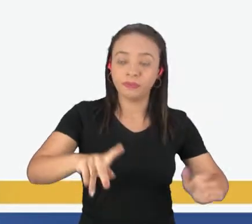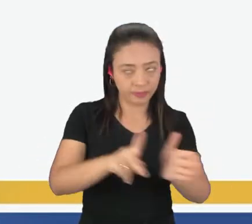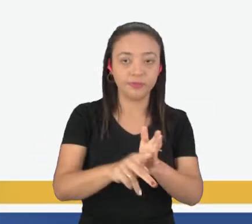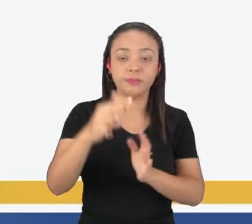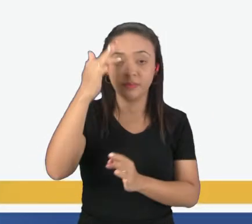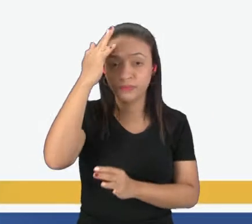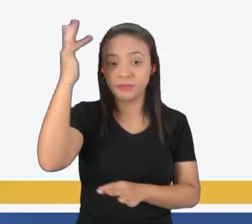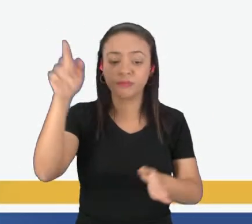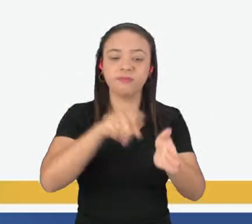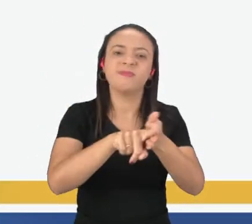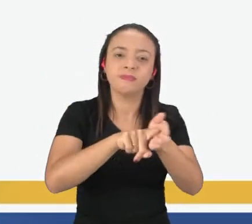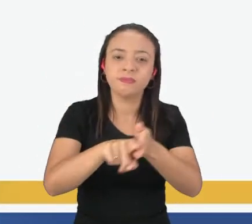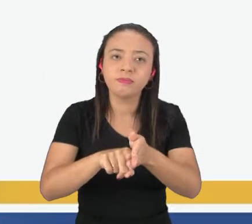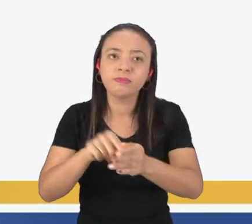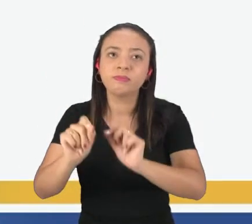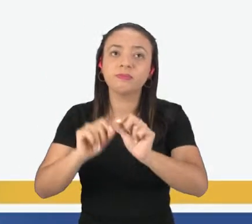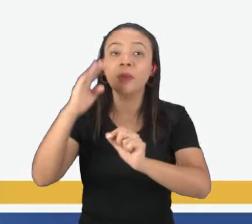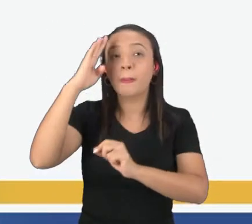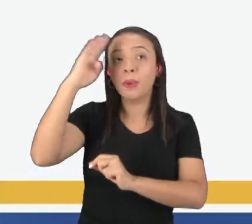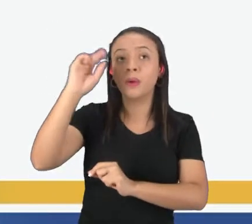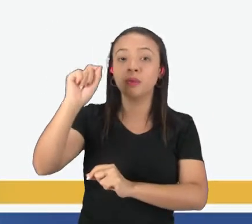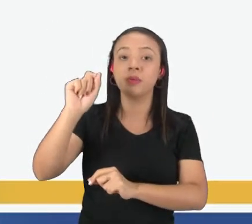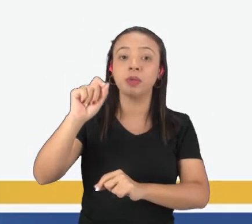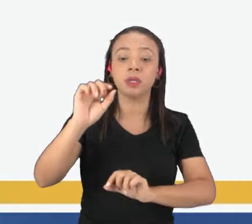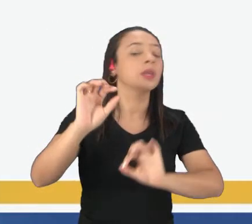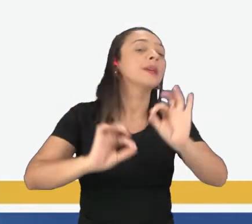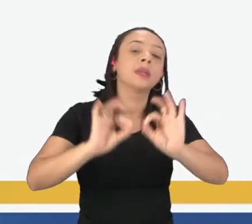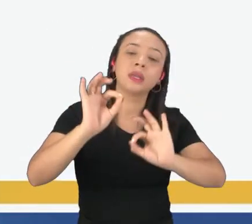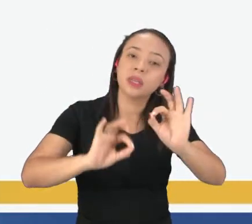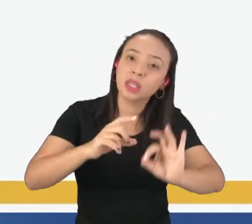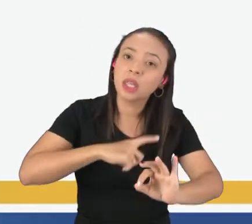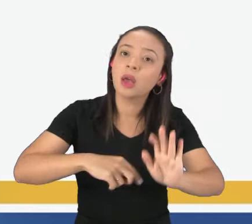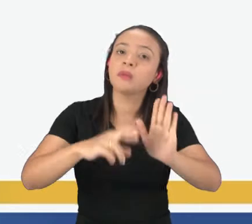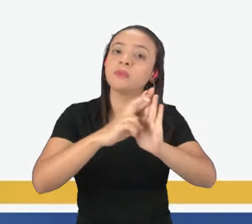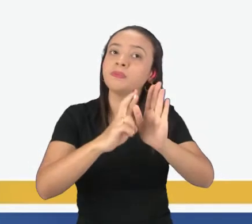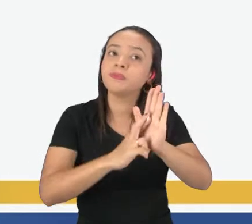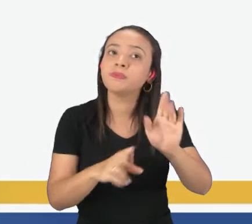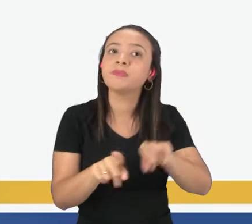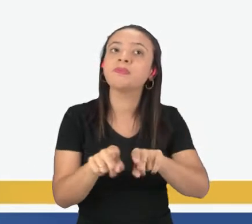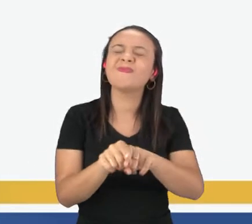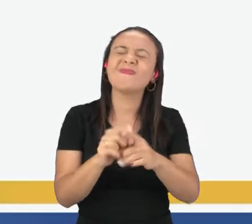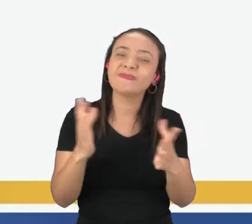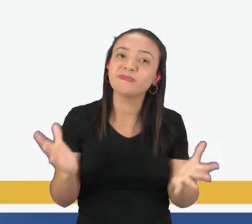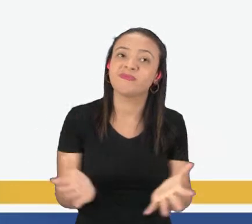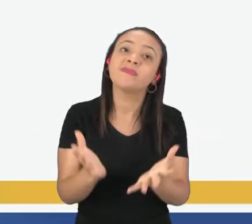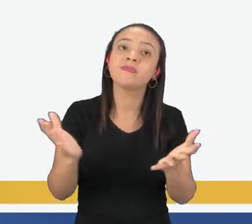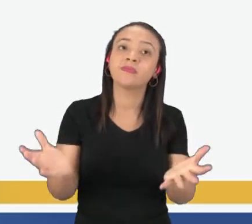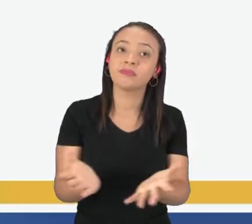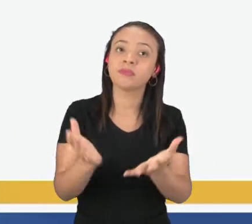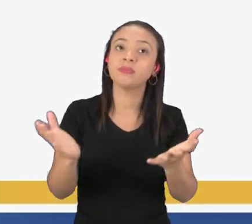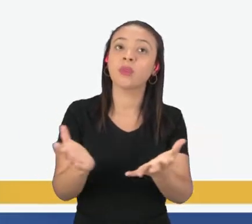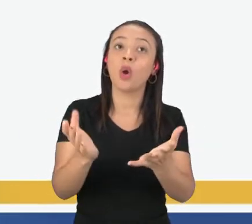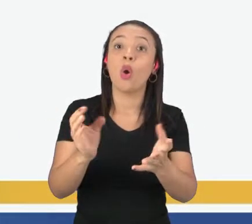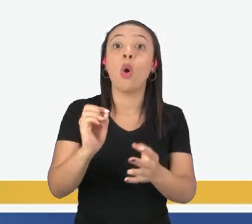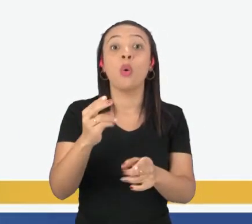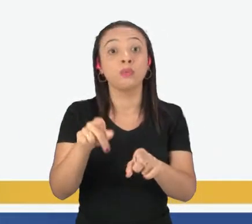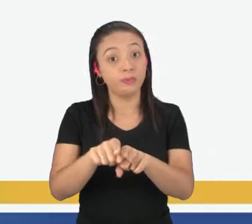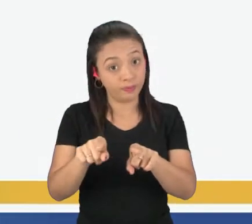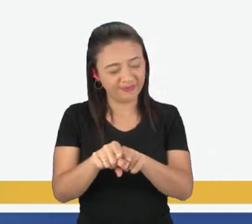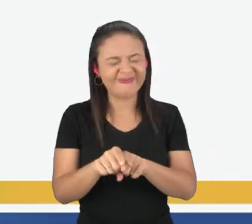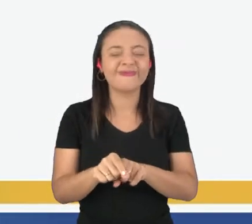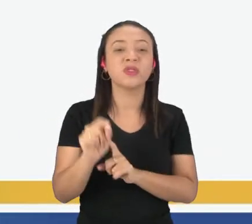que investiga princípios que disciplinam, que motivam, ou princípios